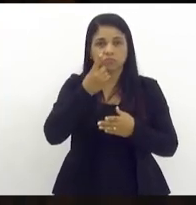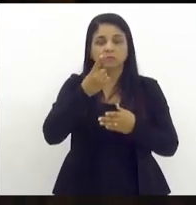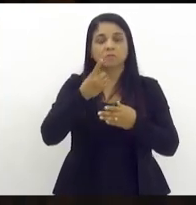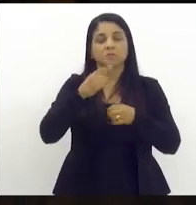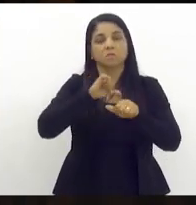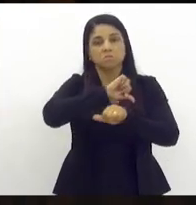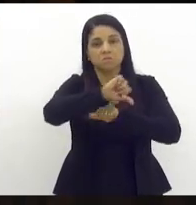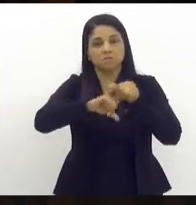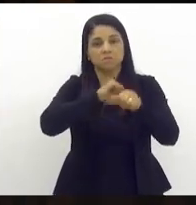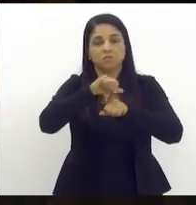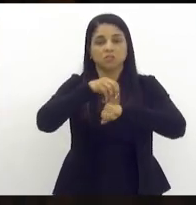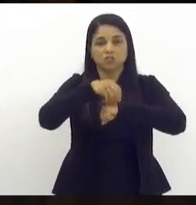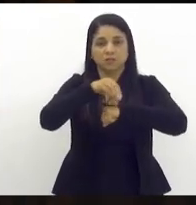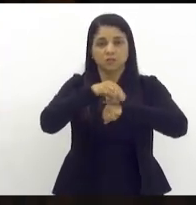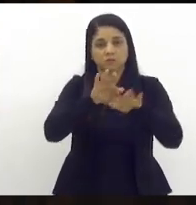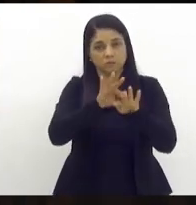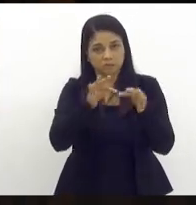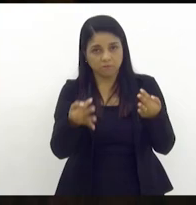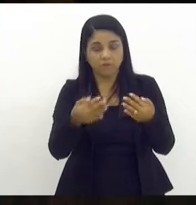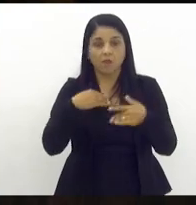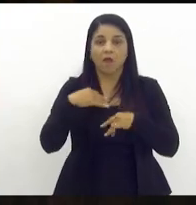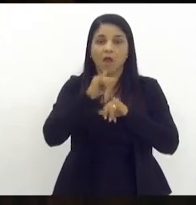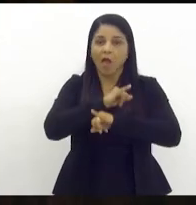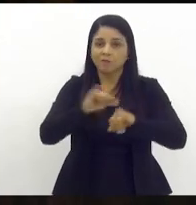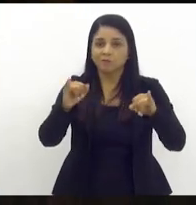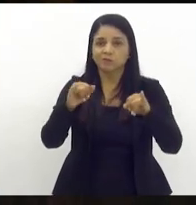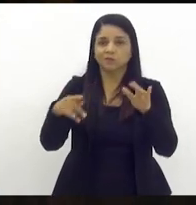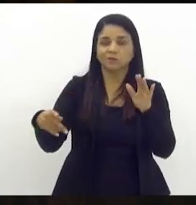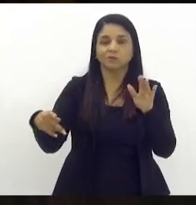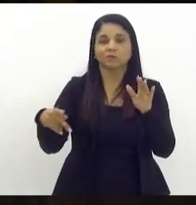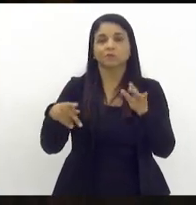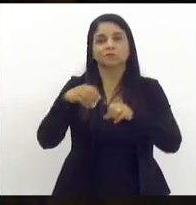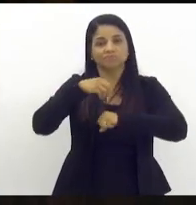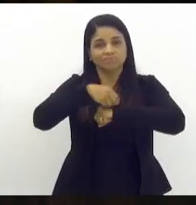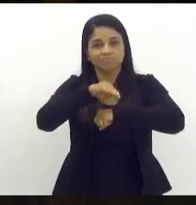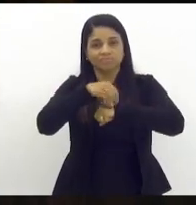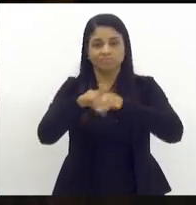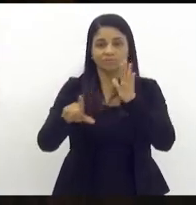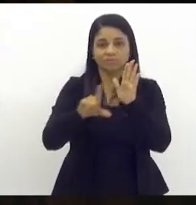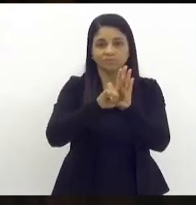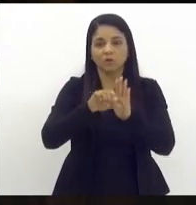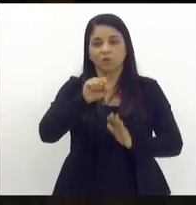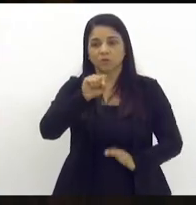indicação simples. Anuncio, indicação legislativa número